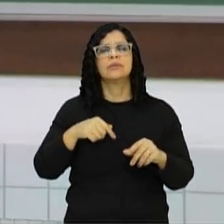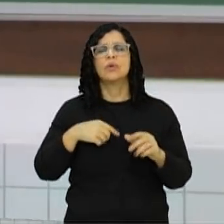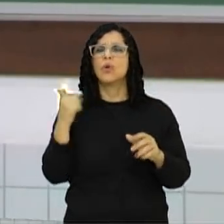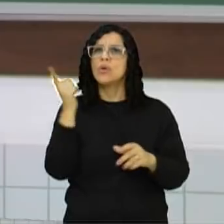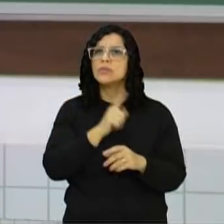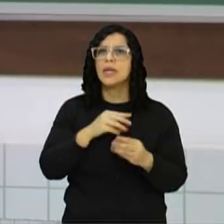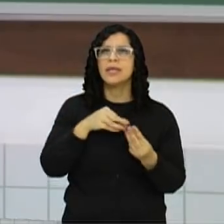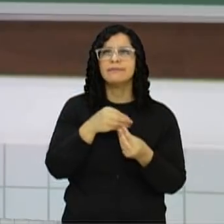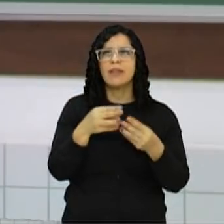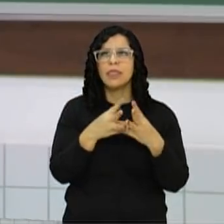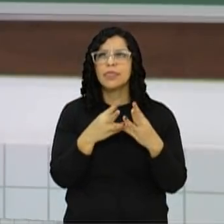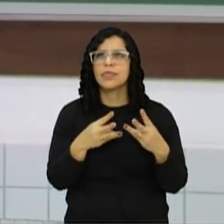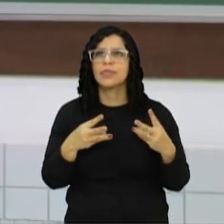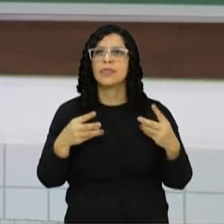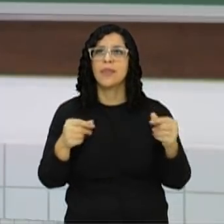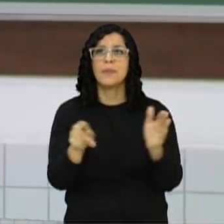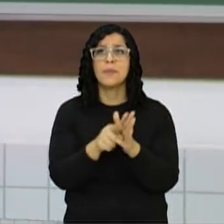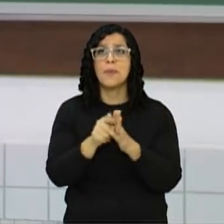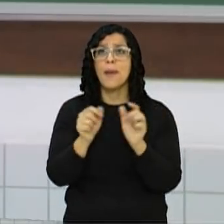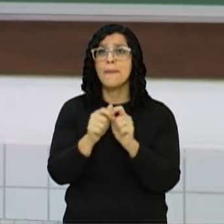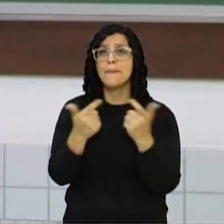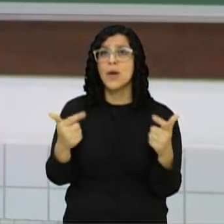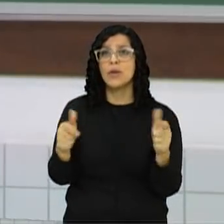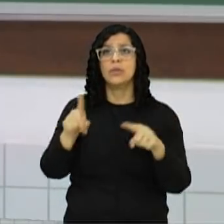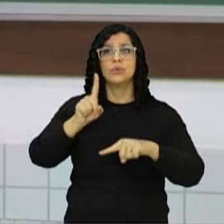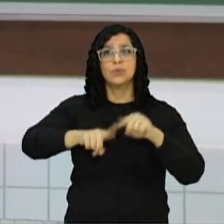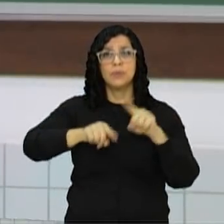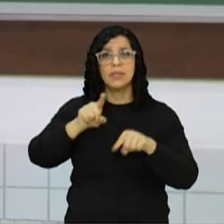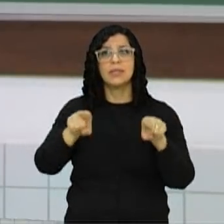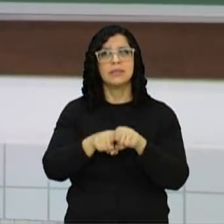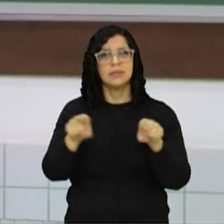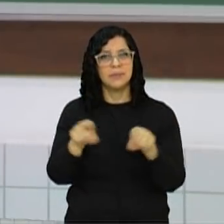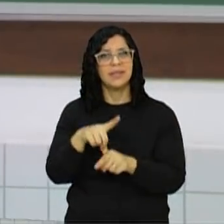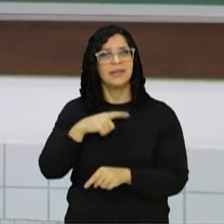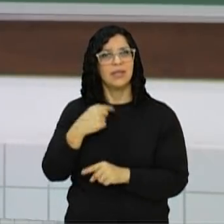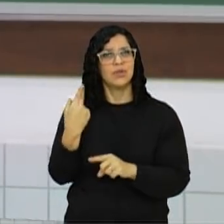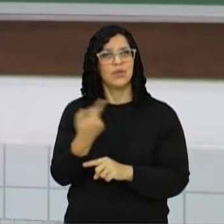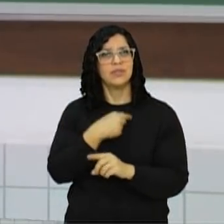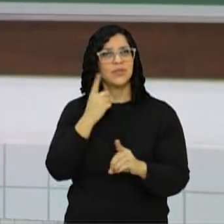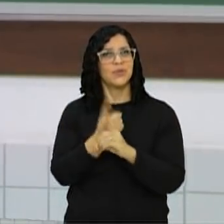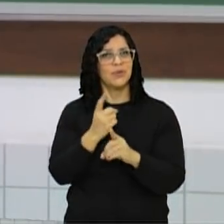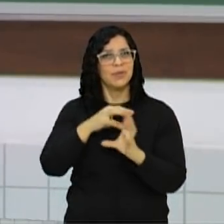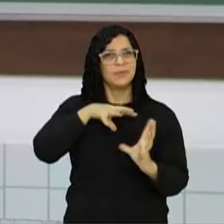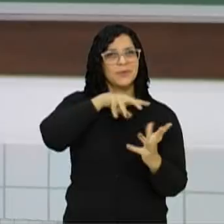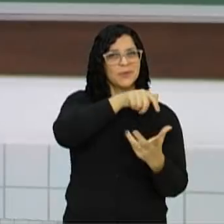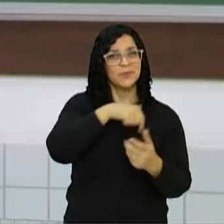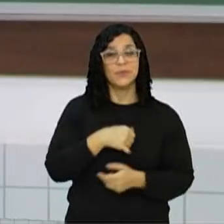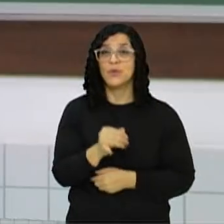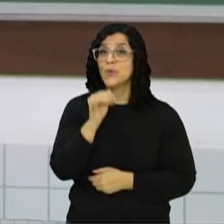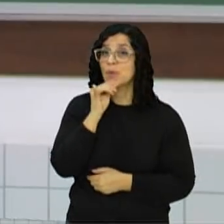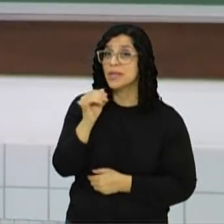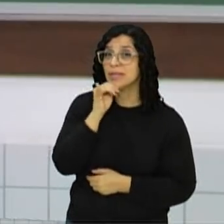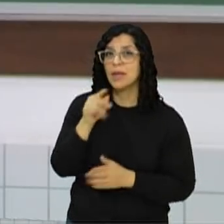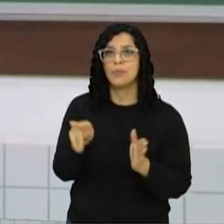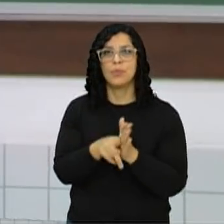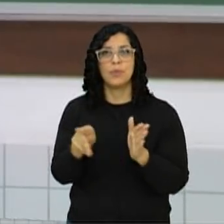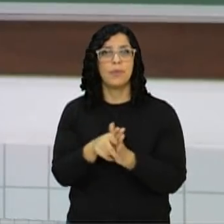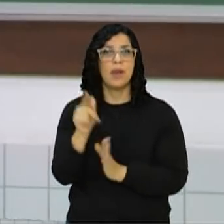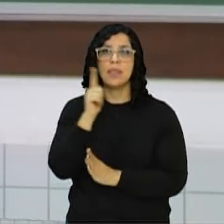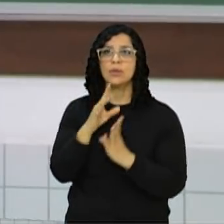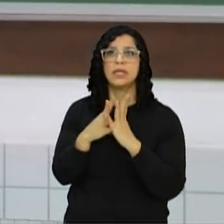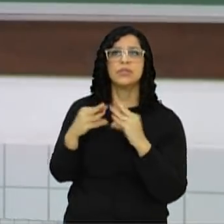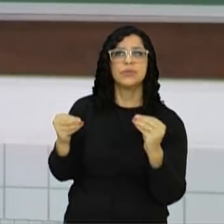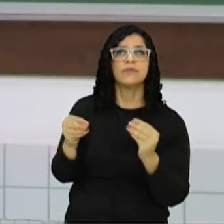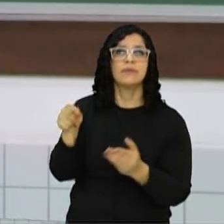consegue dissolver a maior parte das substâncias que nós encontramos. Um exemplo de uma substância que ela não